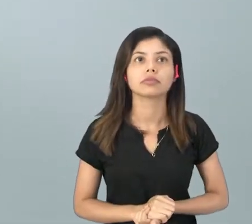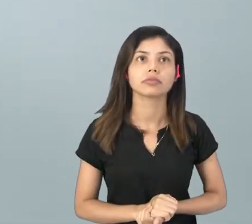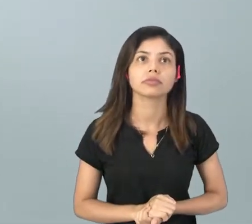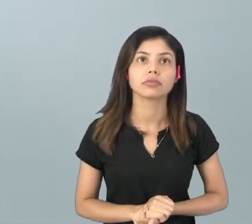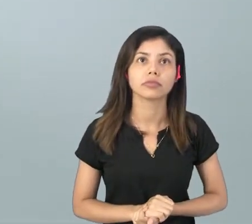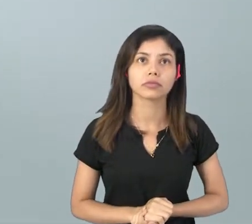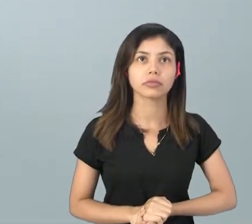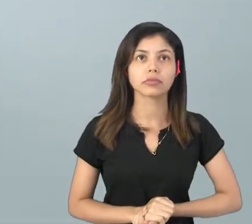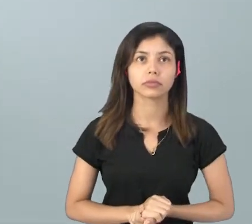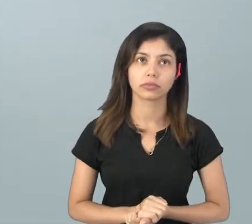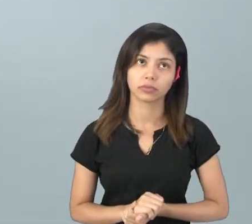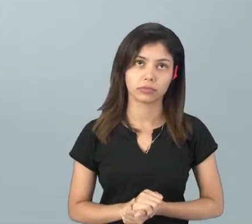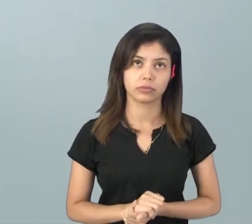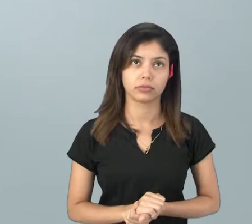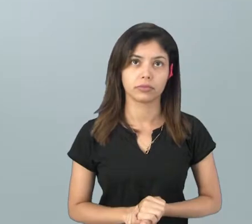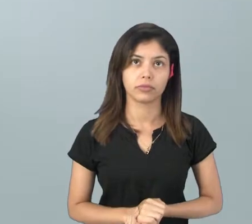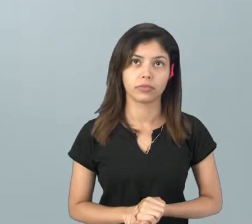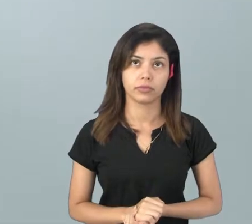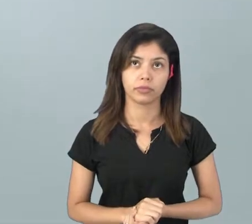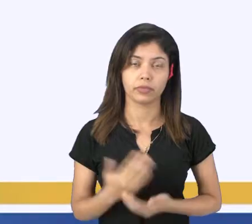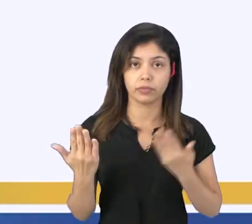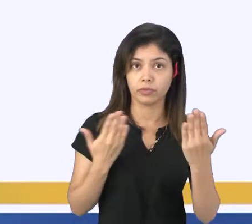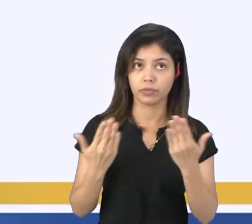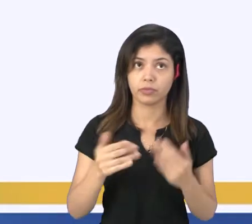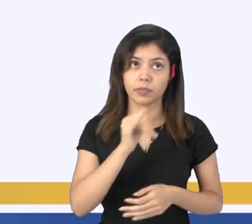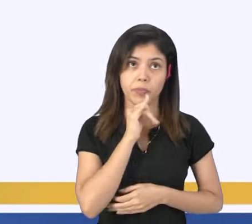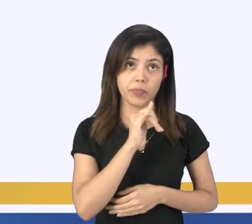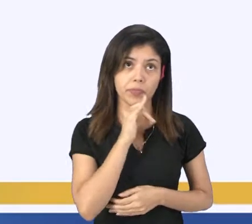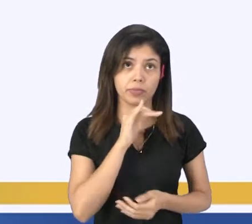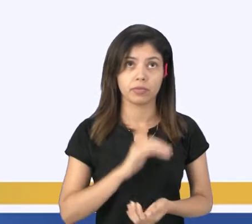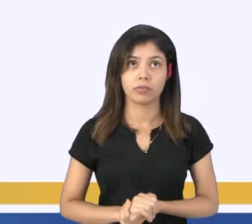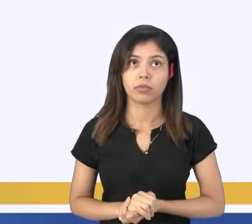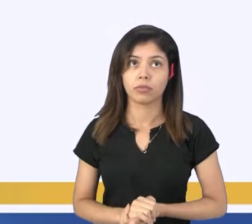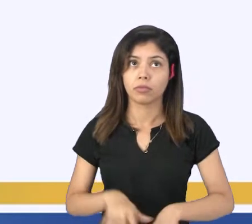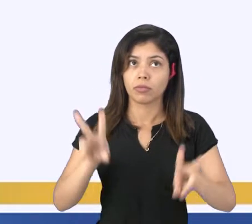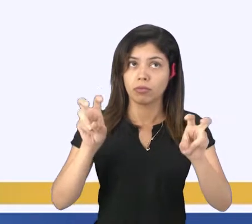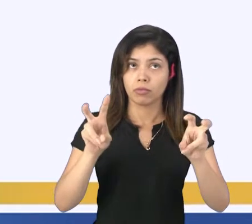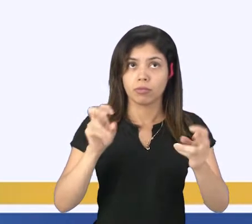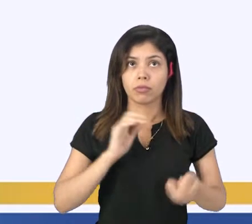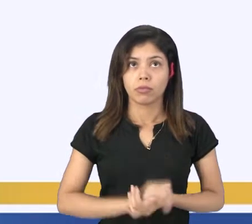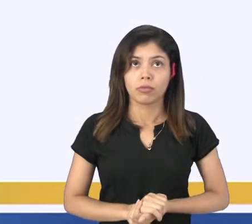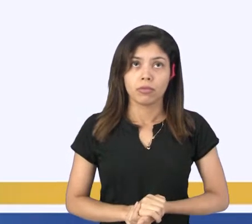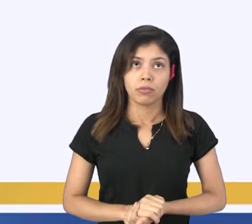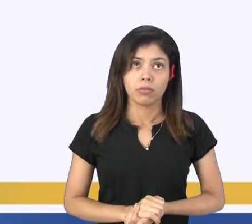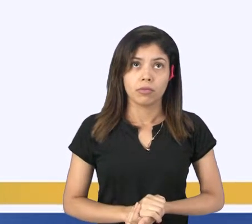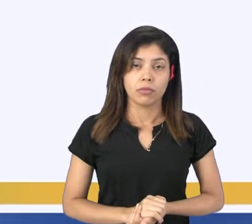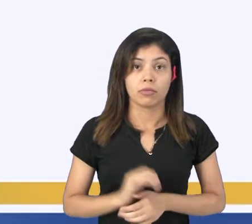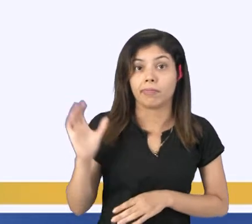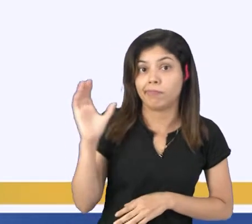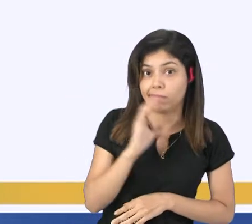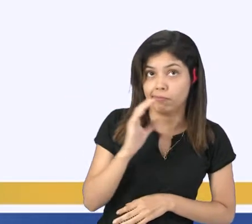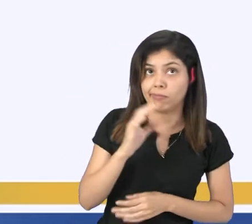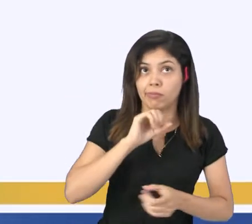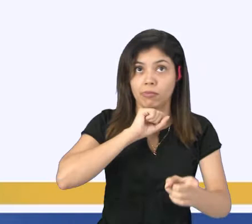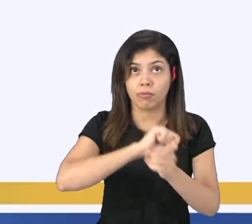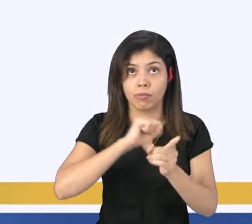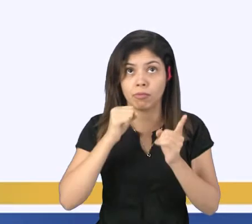tá bom? Então, nós vamos fazer relação, por exemplo, desse conteúdo, né, com exemplos urgentes